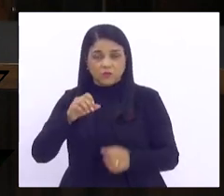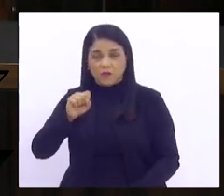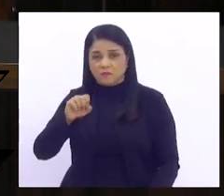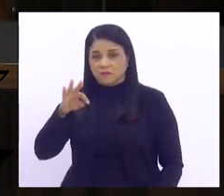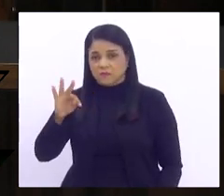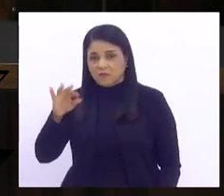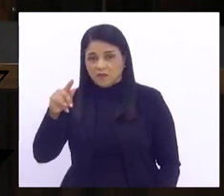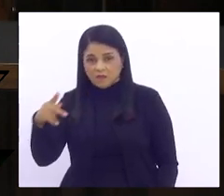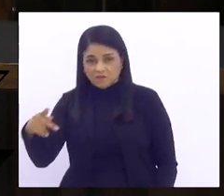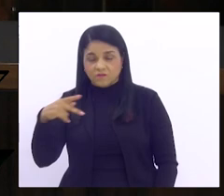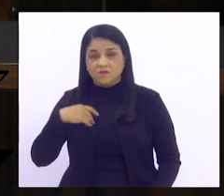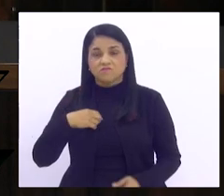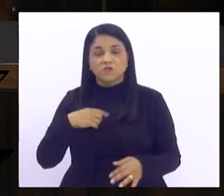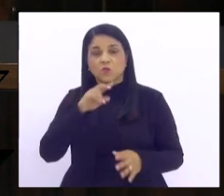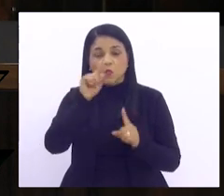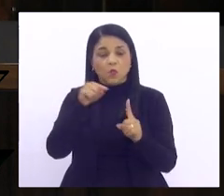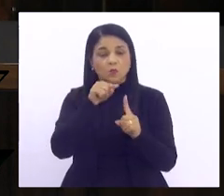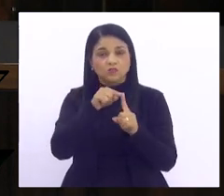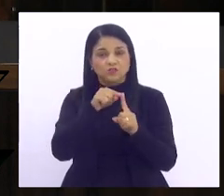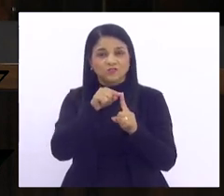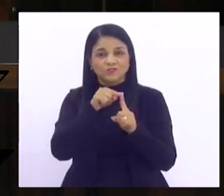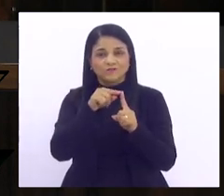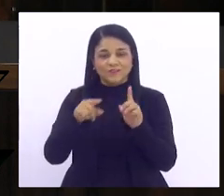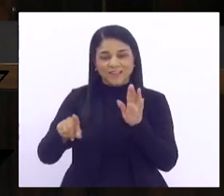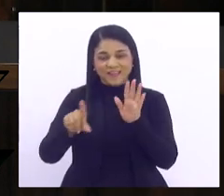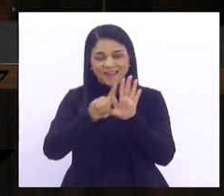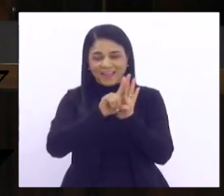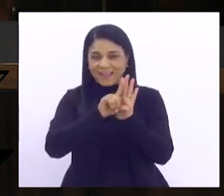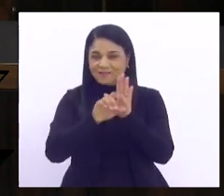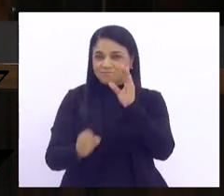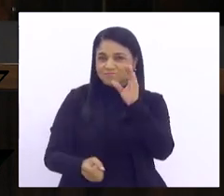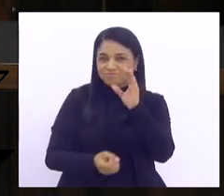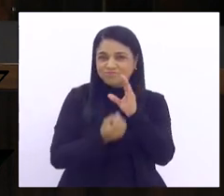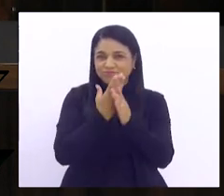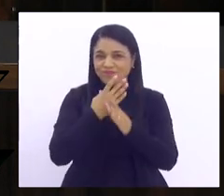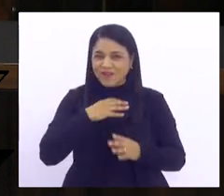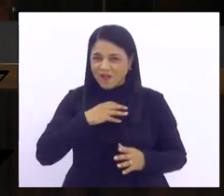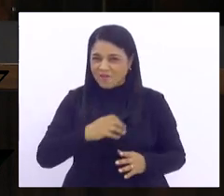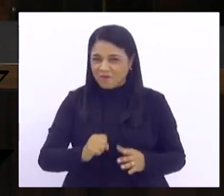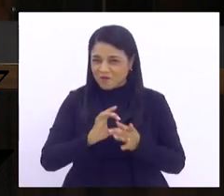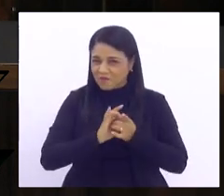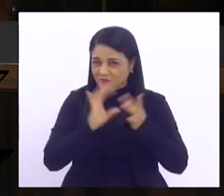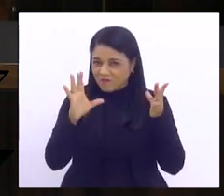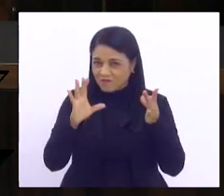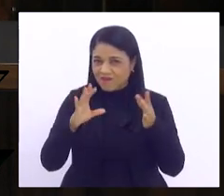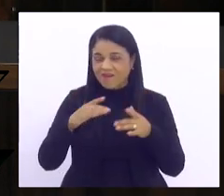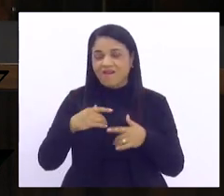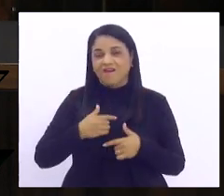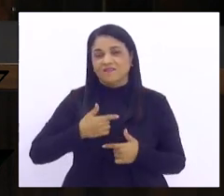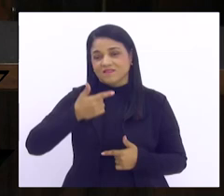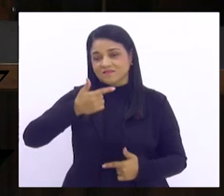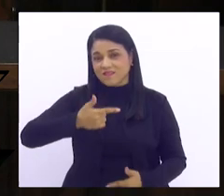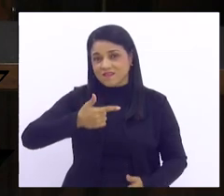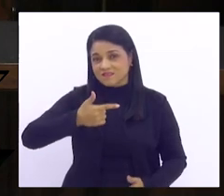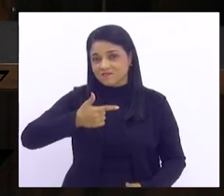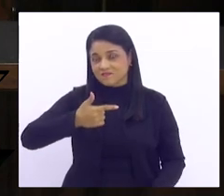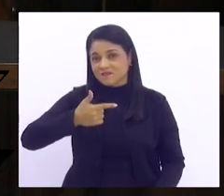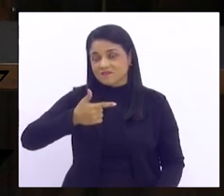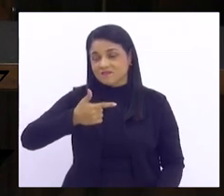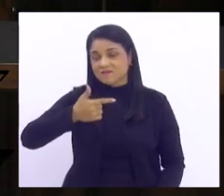com o objetivo de legalizar o aborto até a 12ª semana de